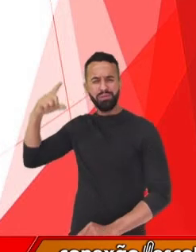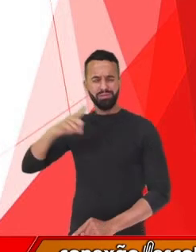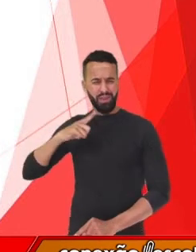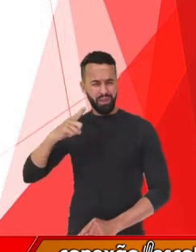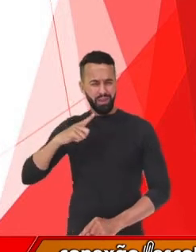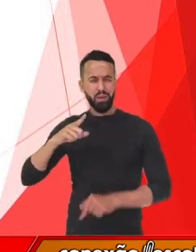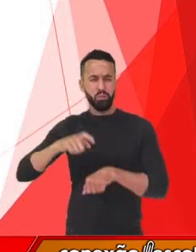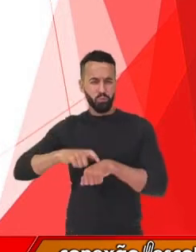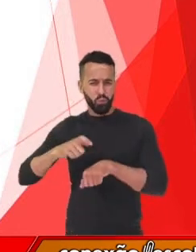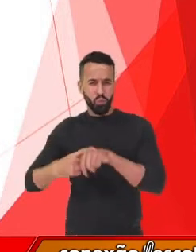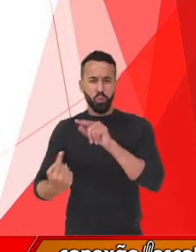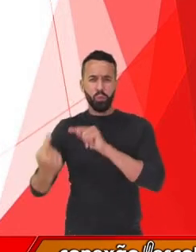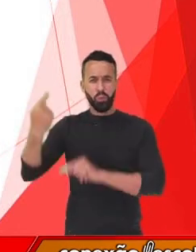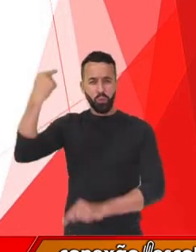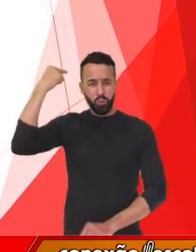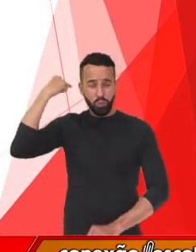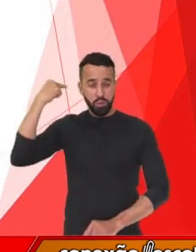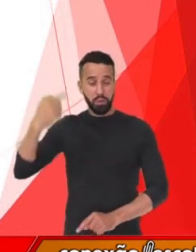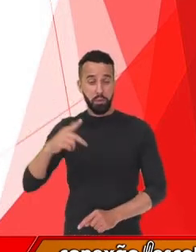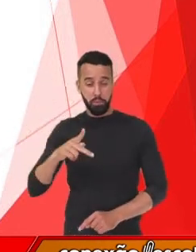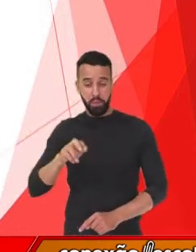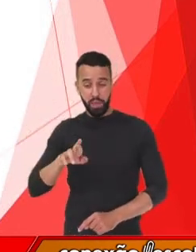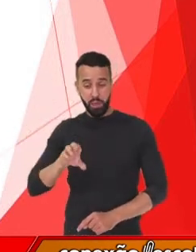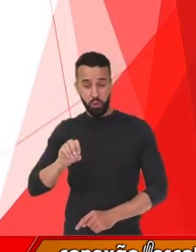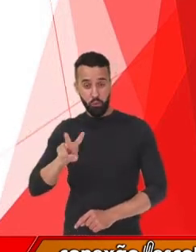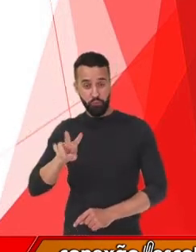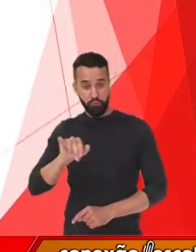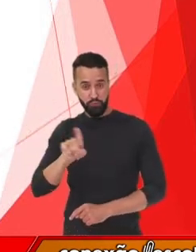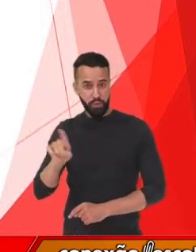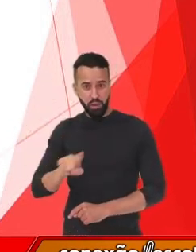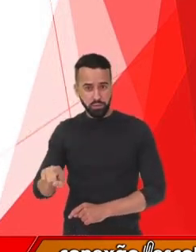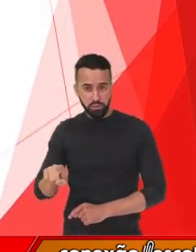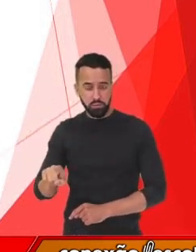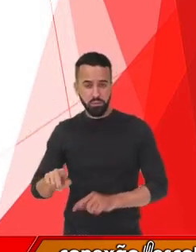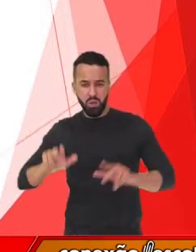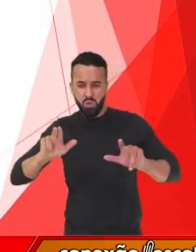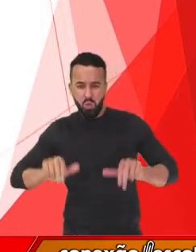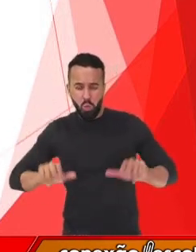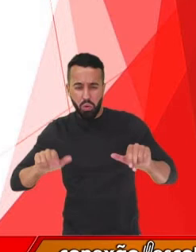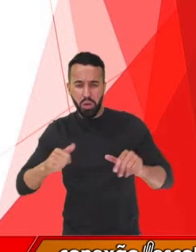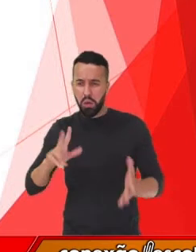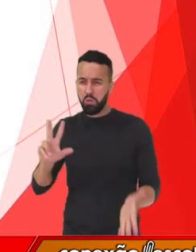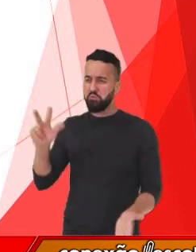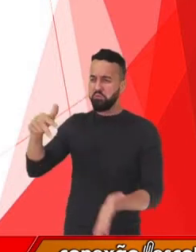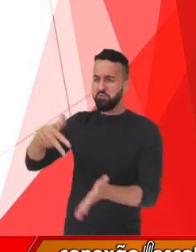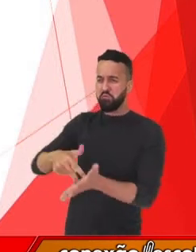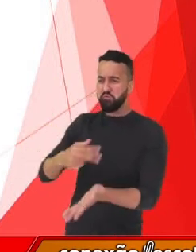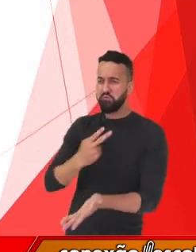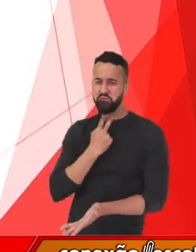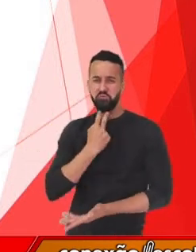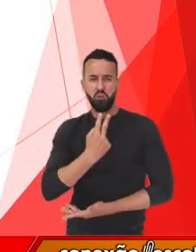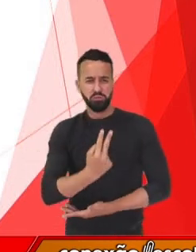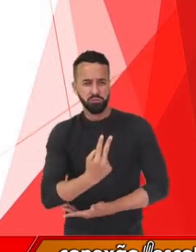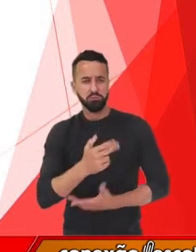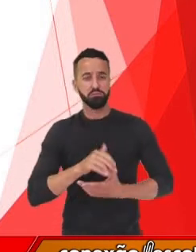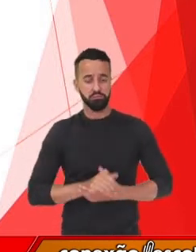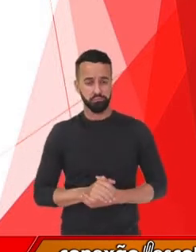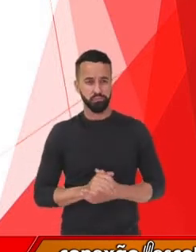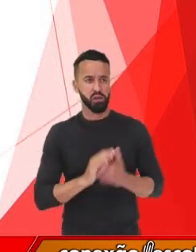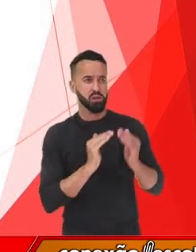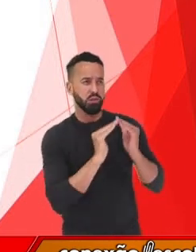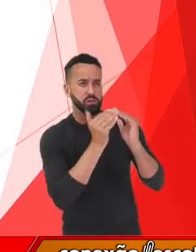atroz, desde Peru vaz, nunca teve nem vez nem voz,